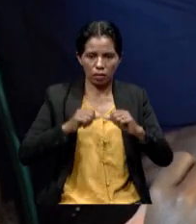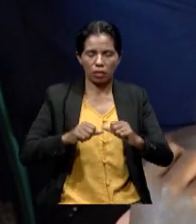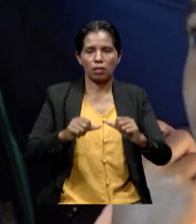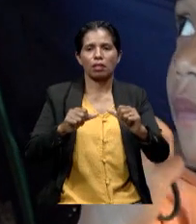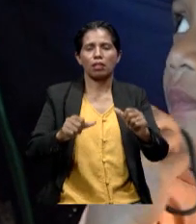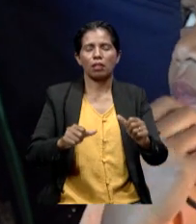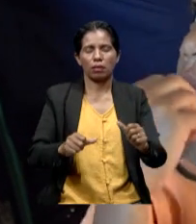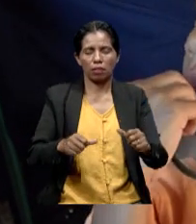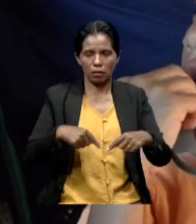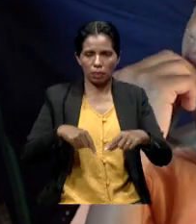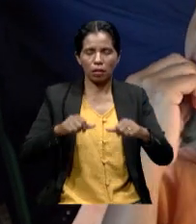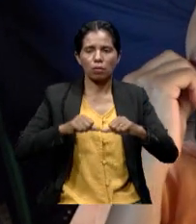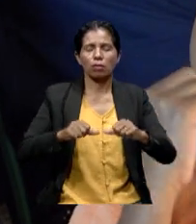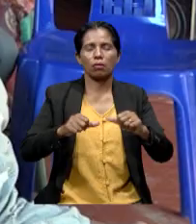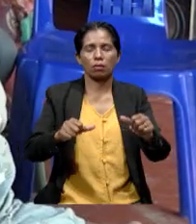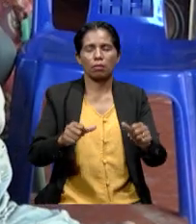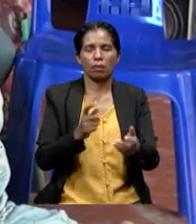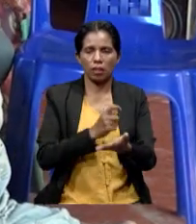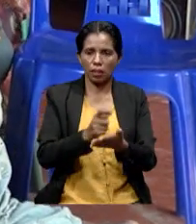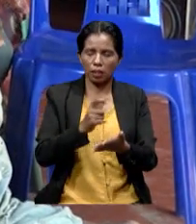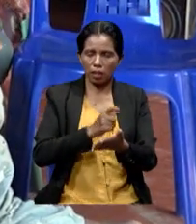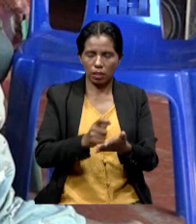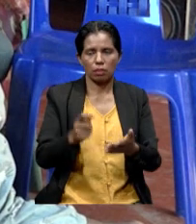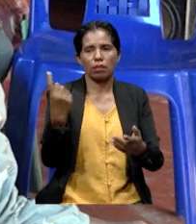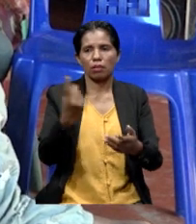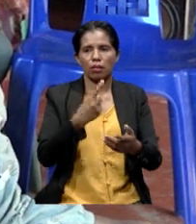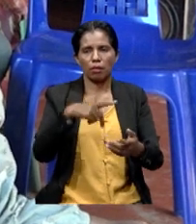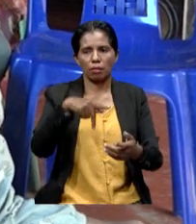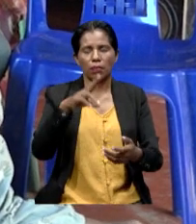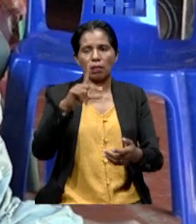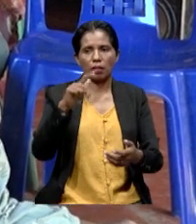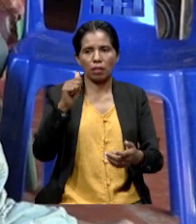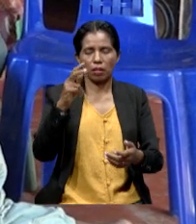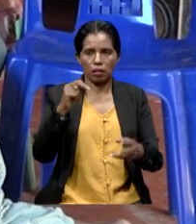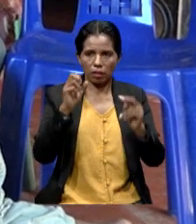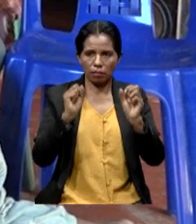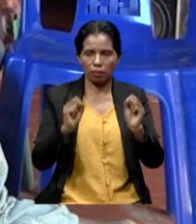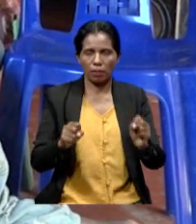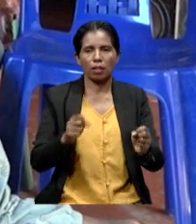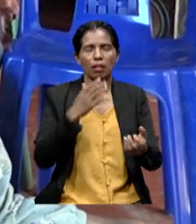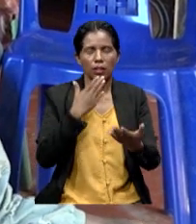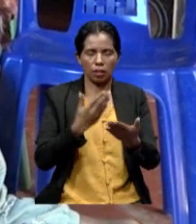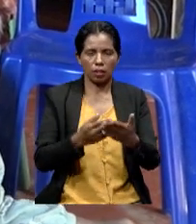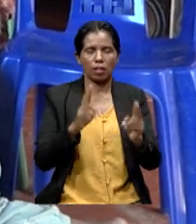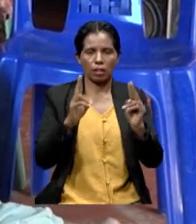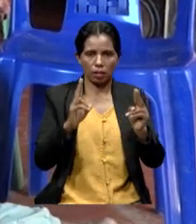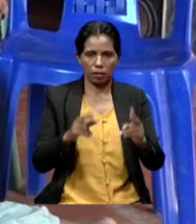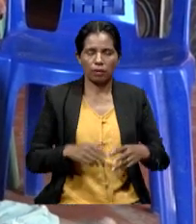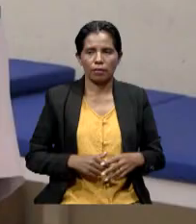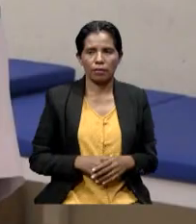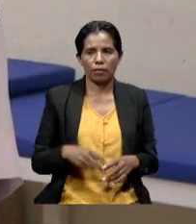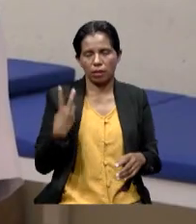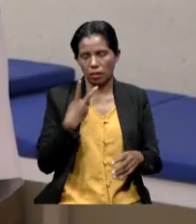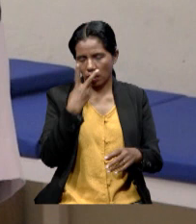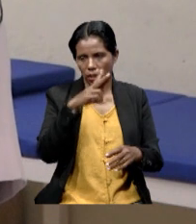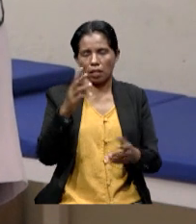halo tratamento terapia Nune, Paulina, minha condição, bele, recupera la lais. E terei filha